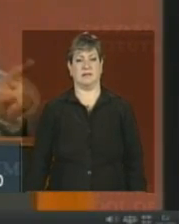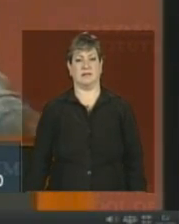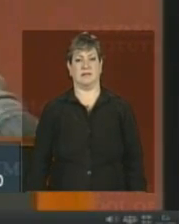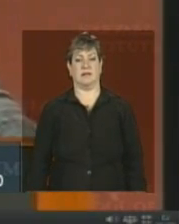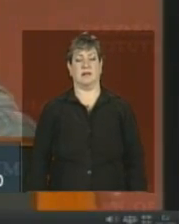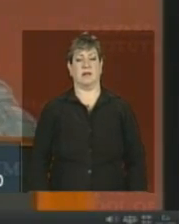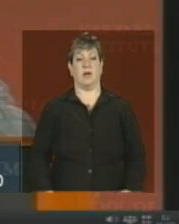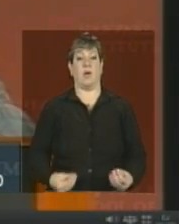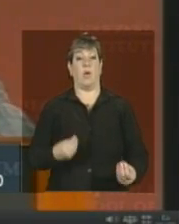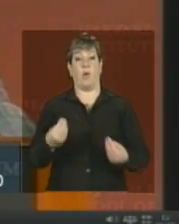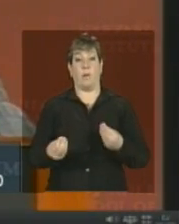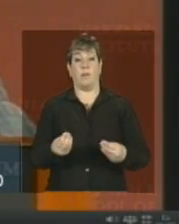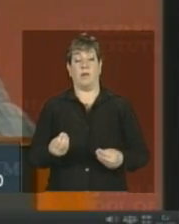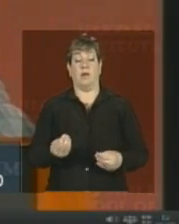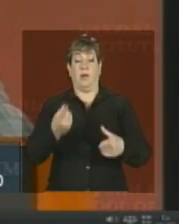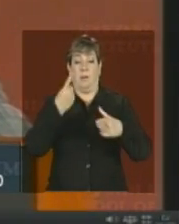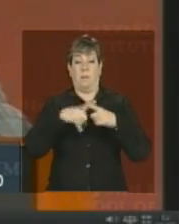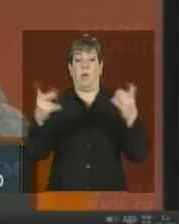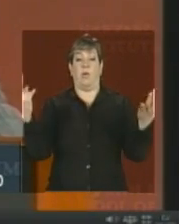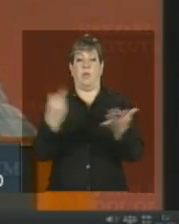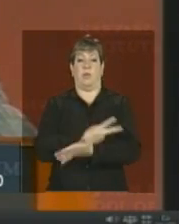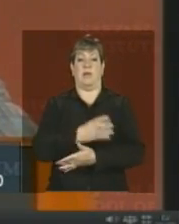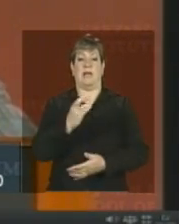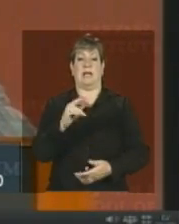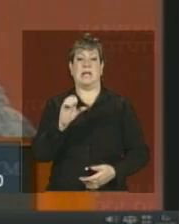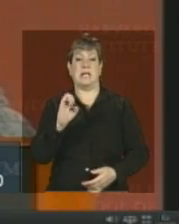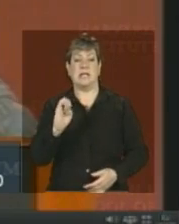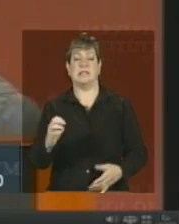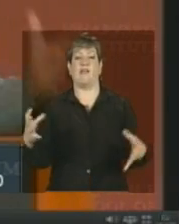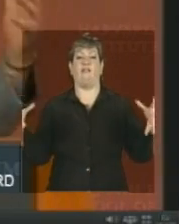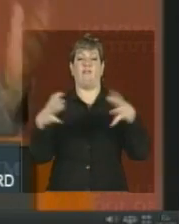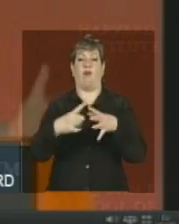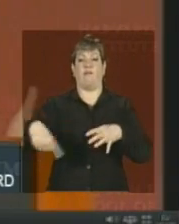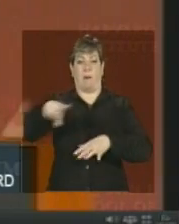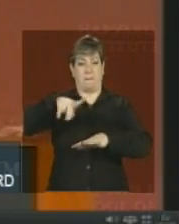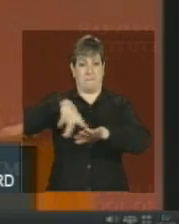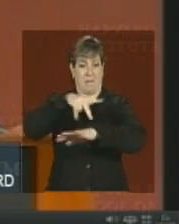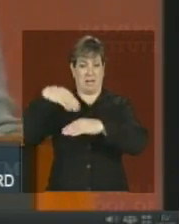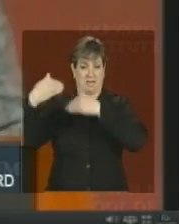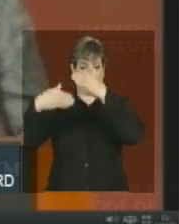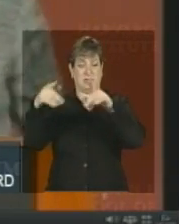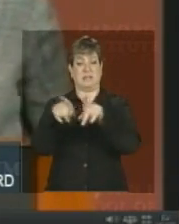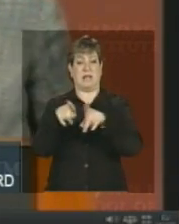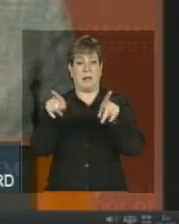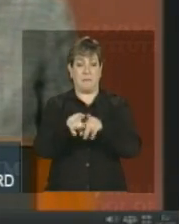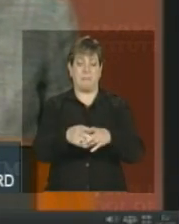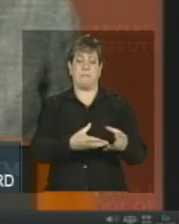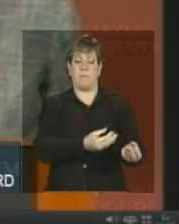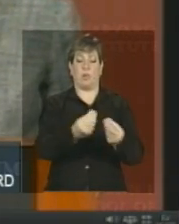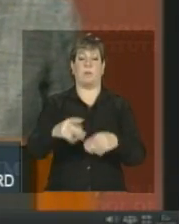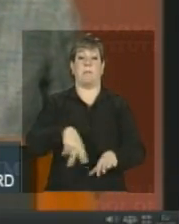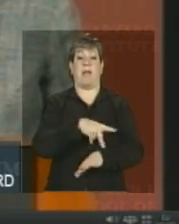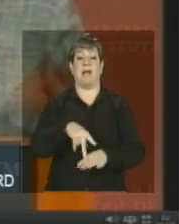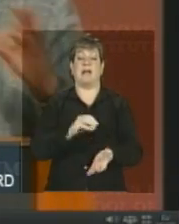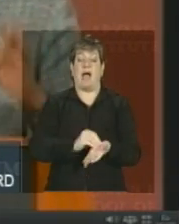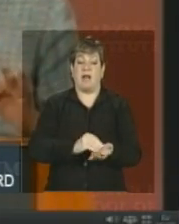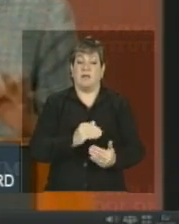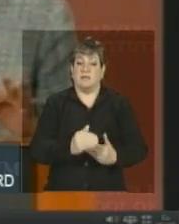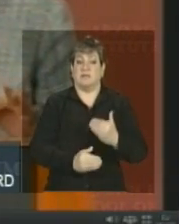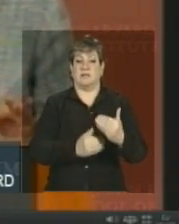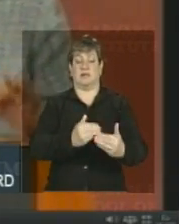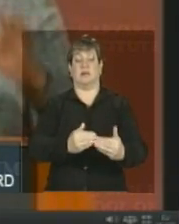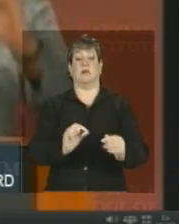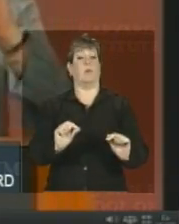as consequências dessa crise que atinge os países desenvolvidos e muito dos países em desenvolvimento, que